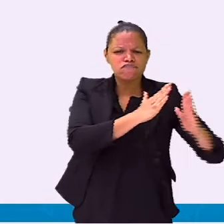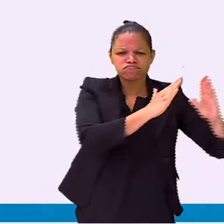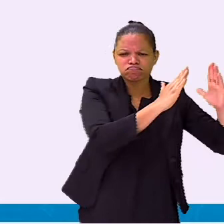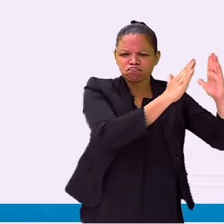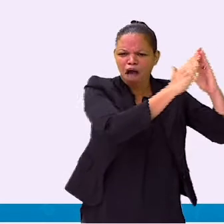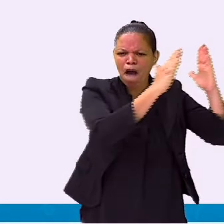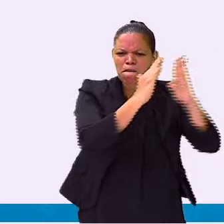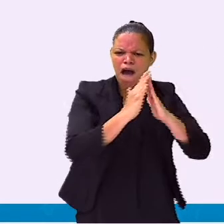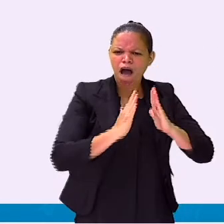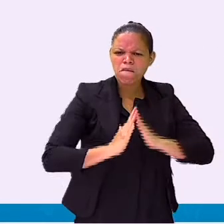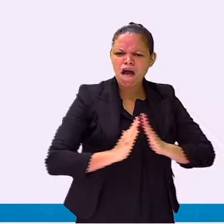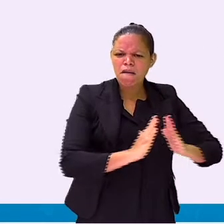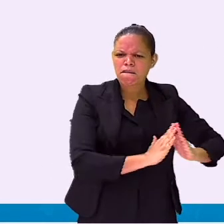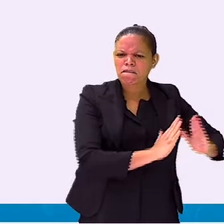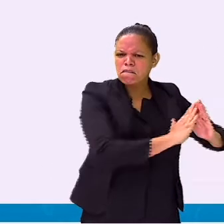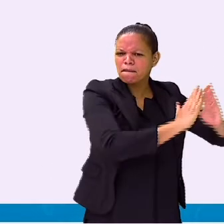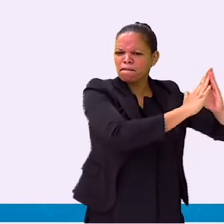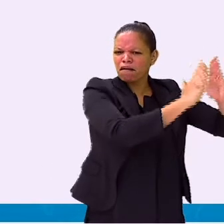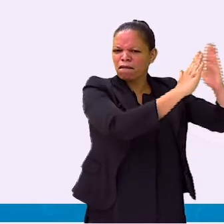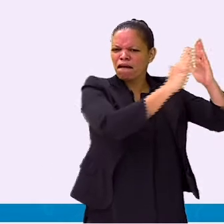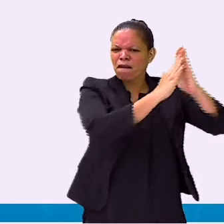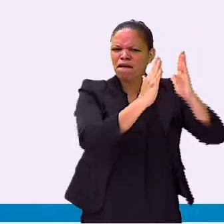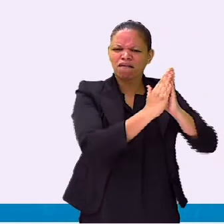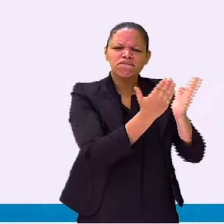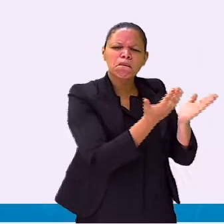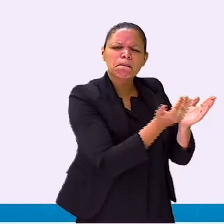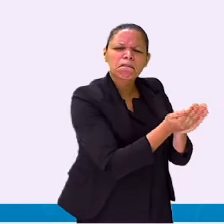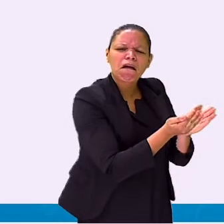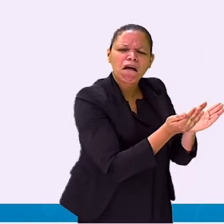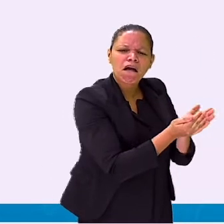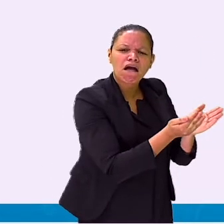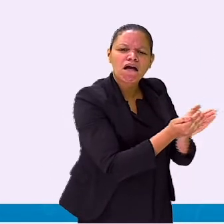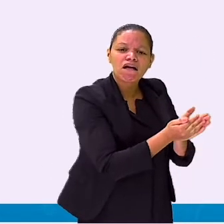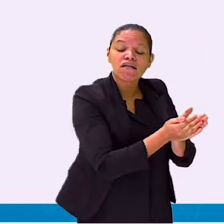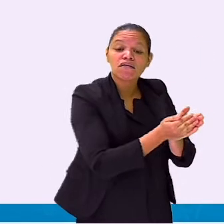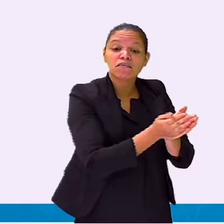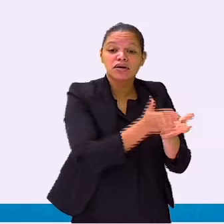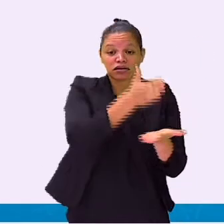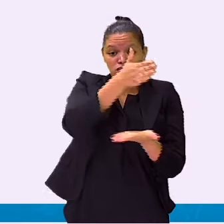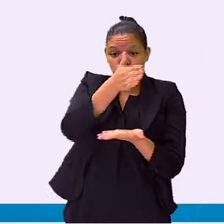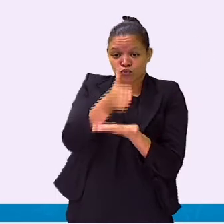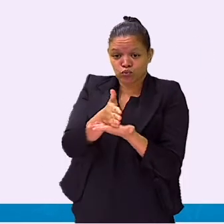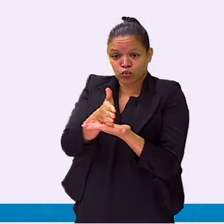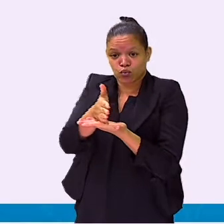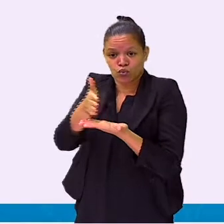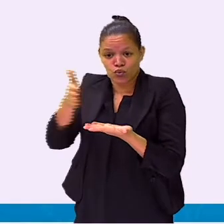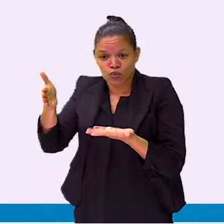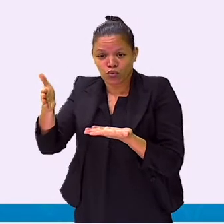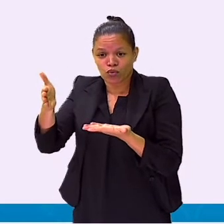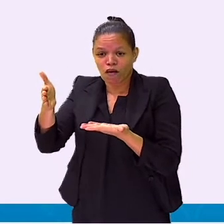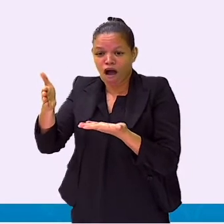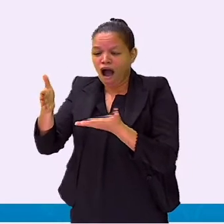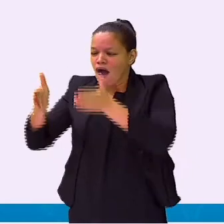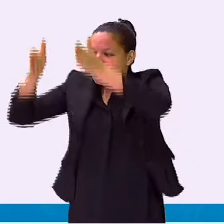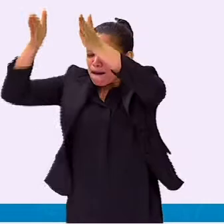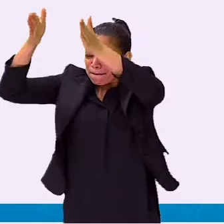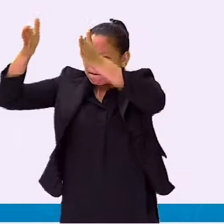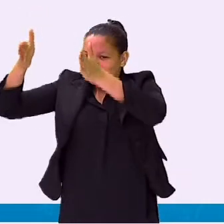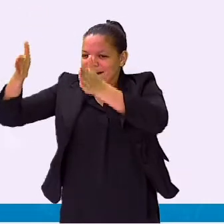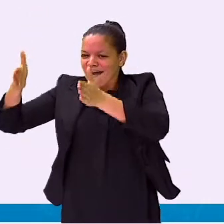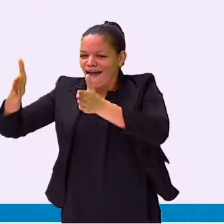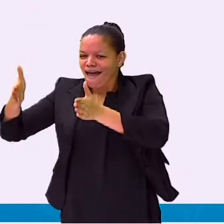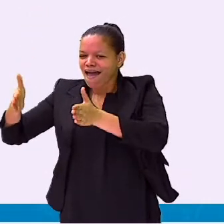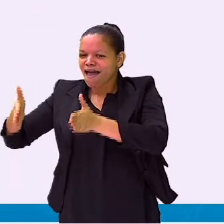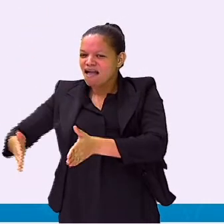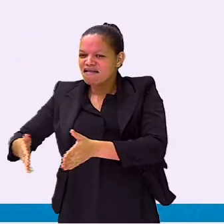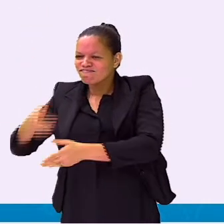em espaços que não estavam sendo habitados, que às vezes trazem até alguns riscos para a saúde. E muitas vezes